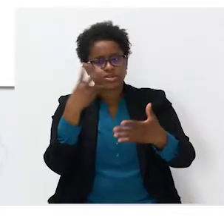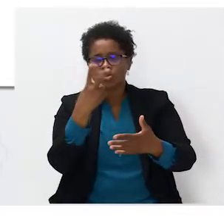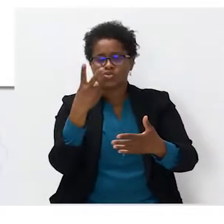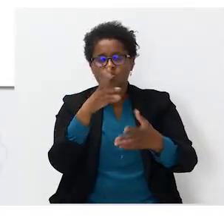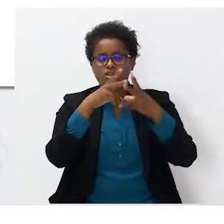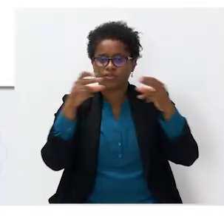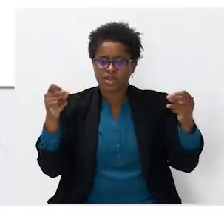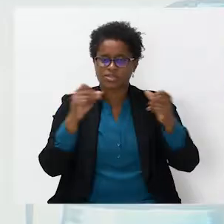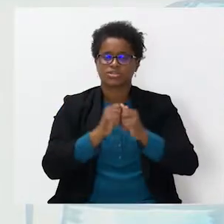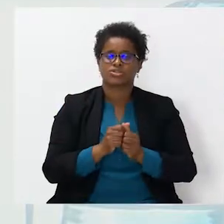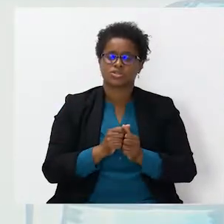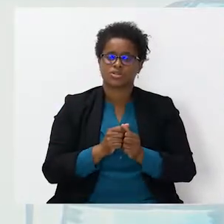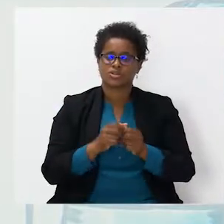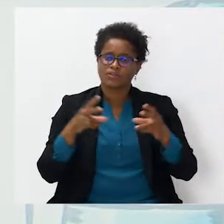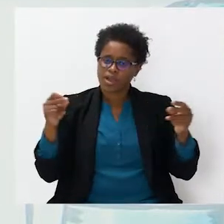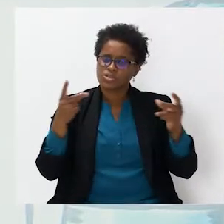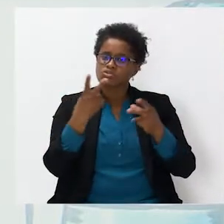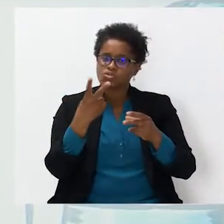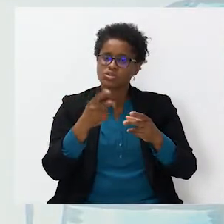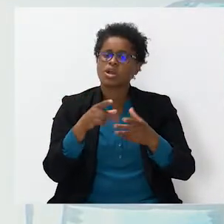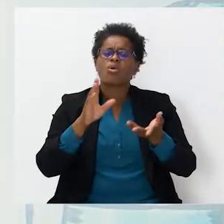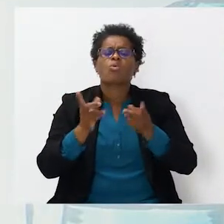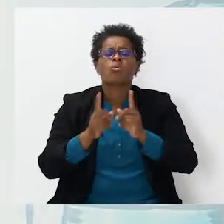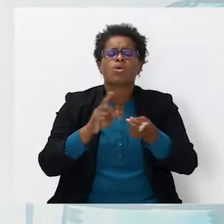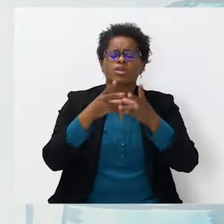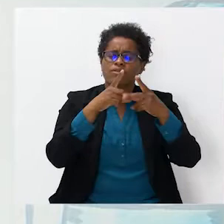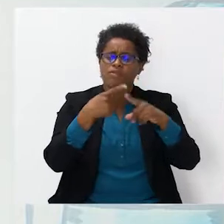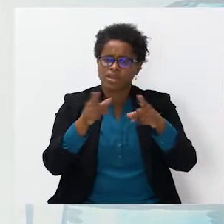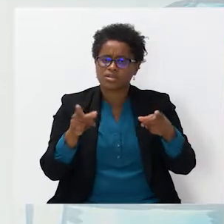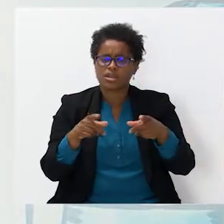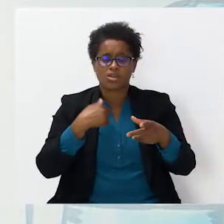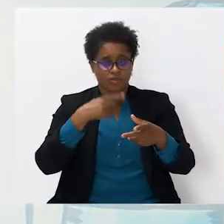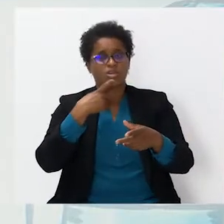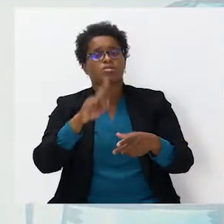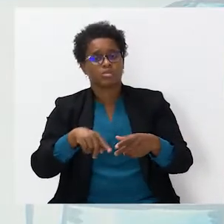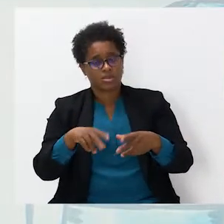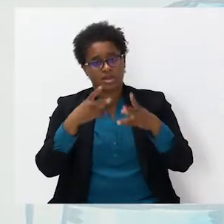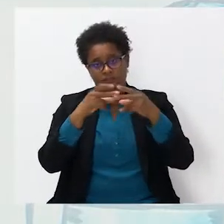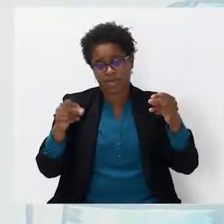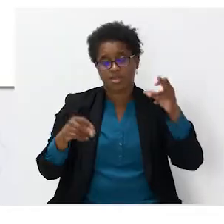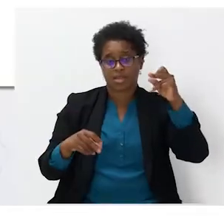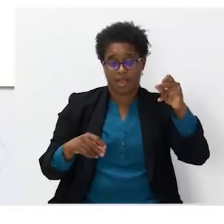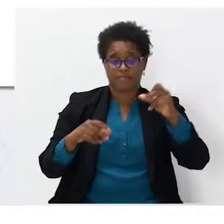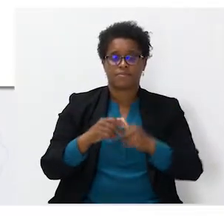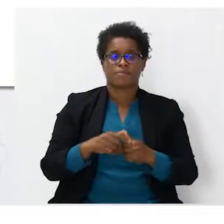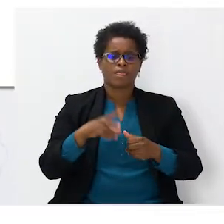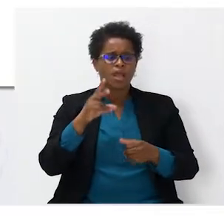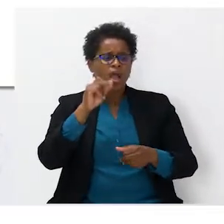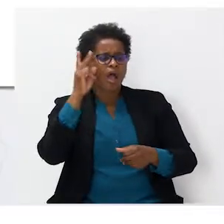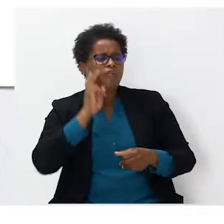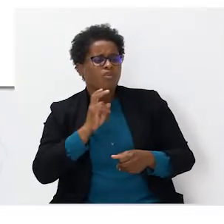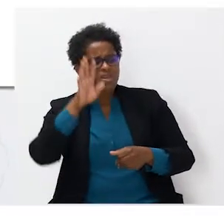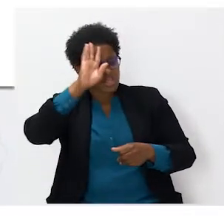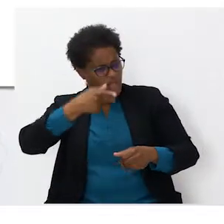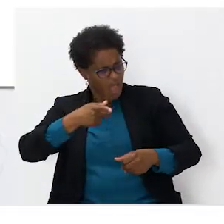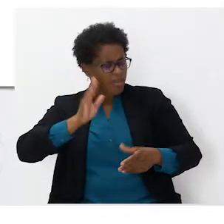duas frases? Que diferença? Vou repetir a leitura da frase da linha A. Avô,